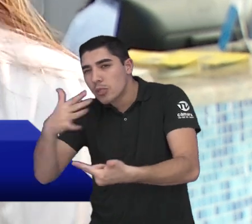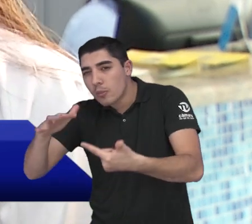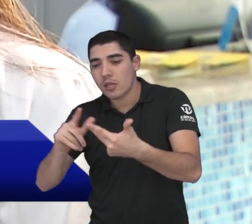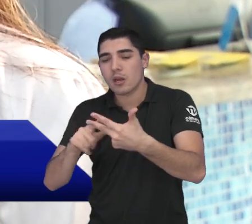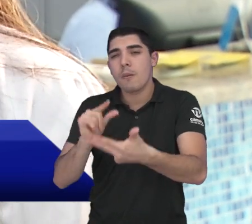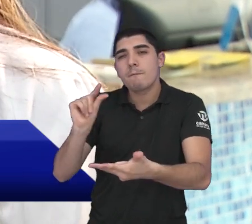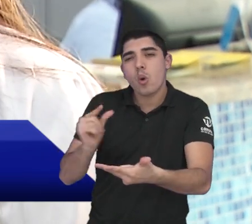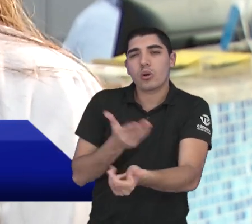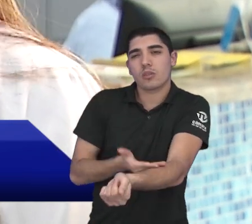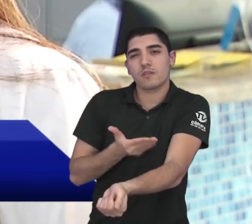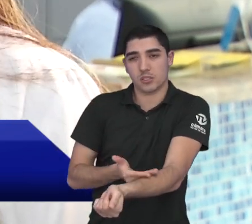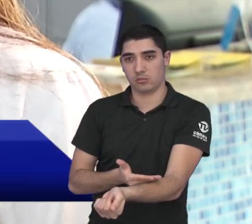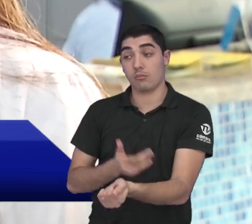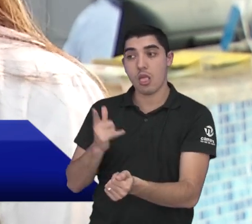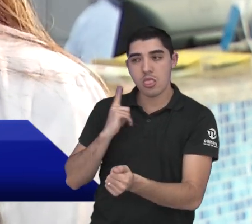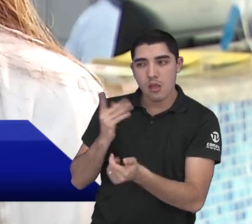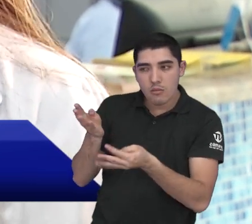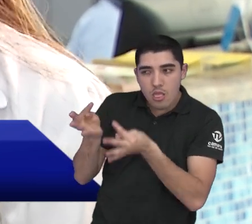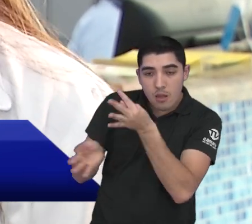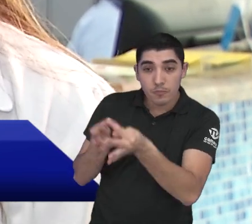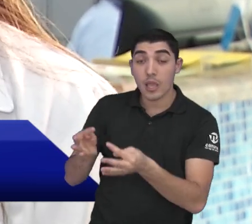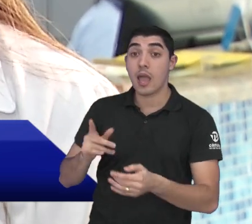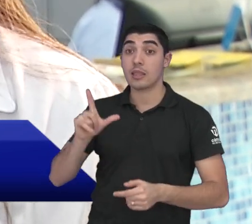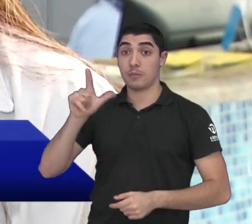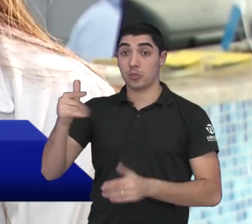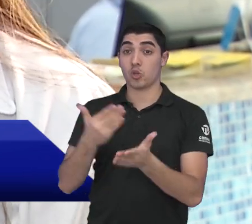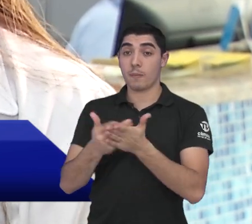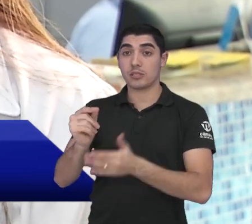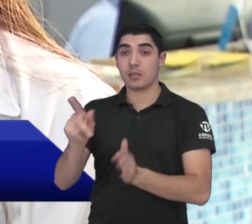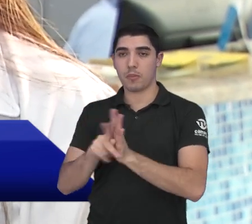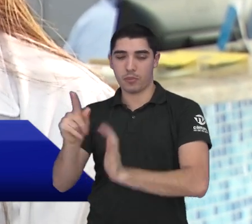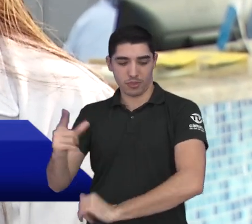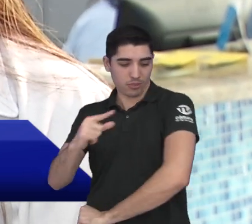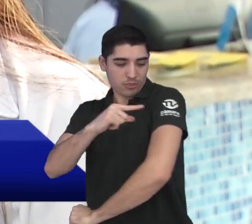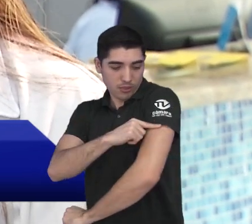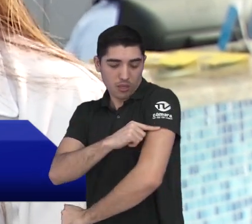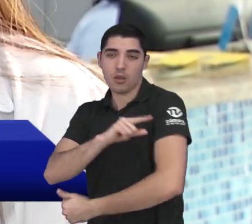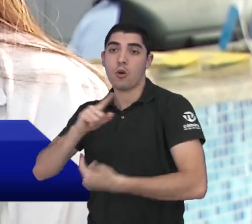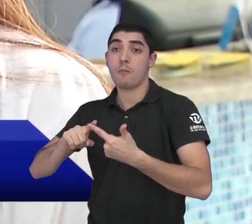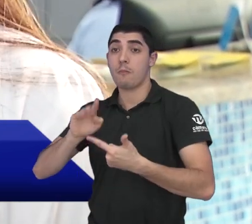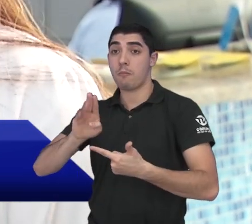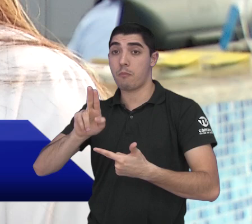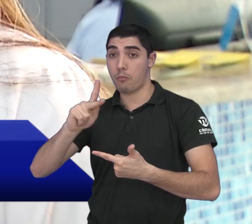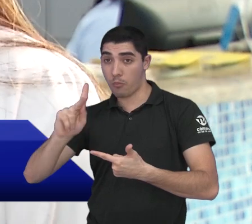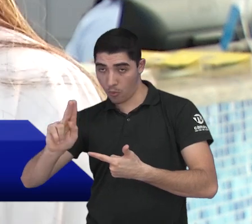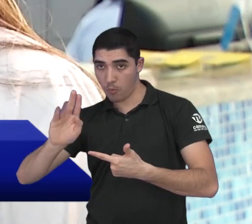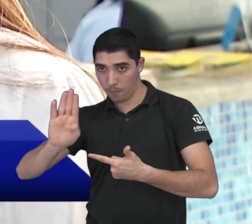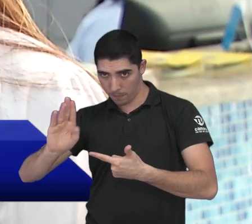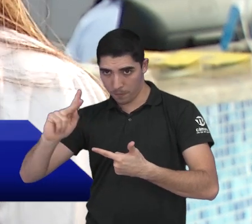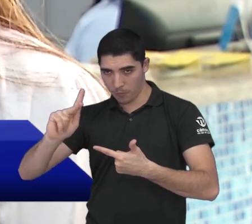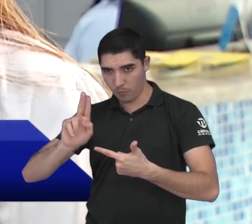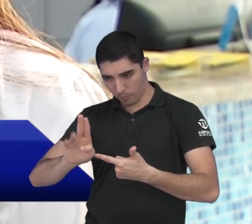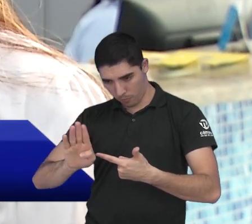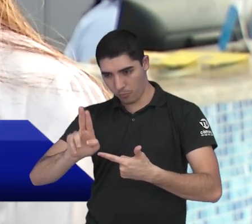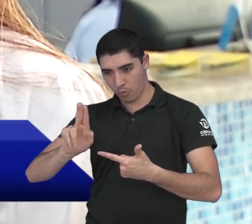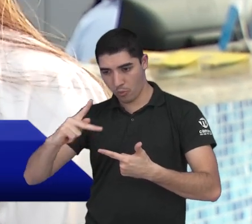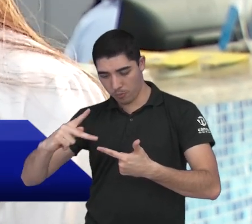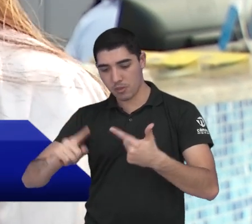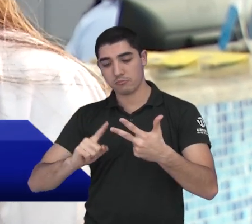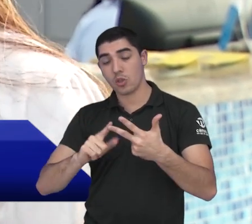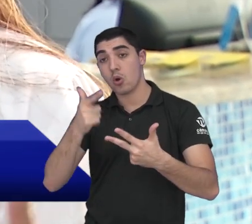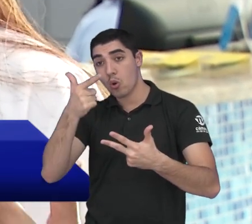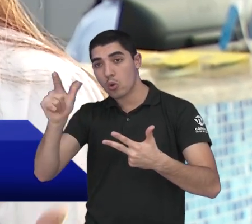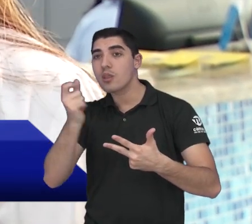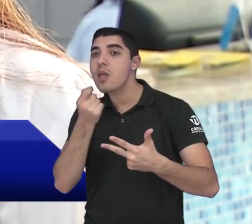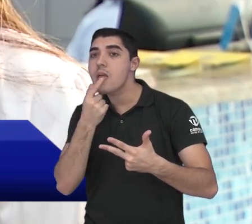dependência, isso vai nortear o tratamento. Geralmente, a gente usa ou o adesivo da nicotina, ou o BUP, ou ambas as